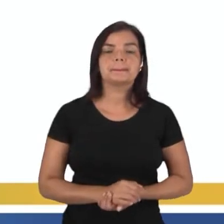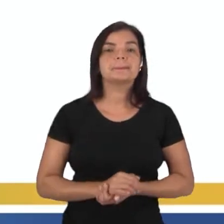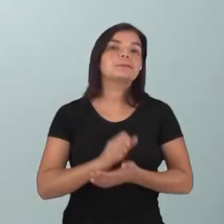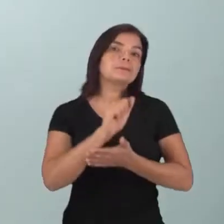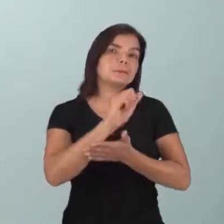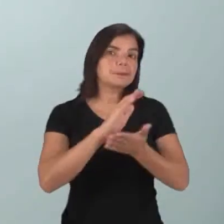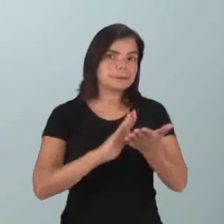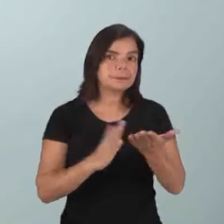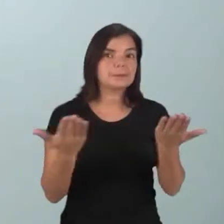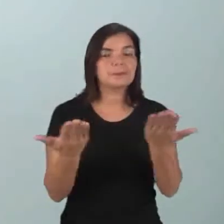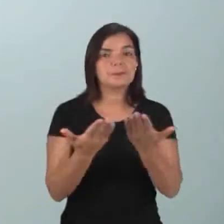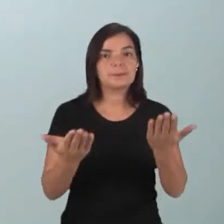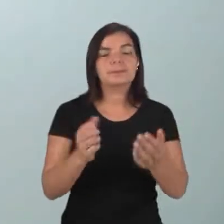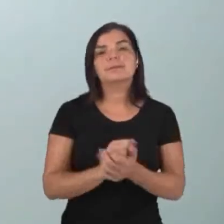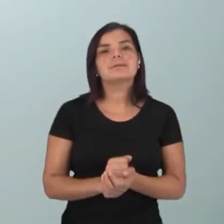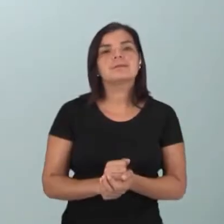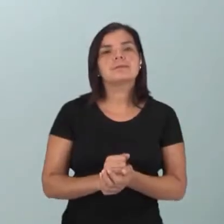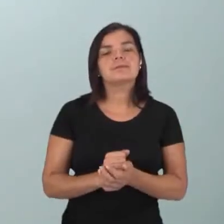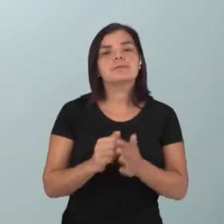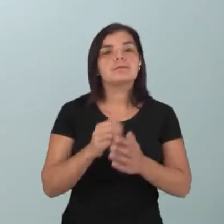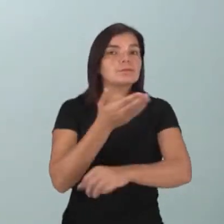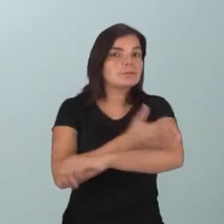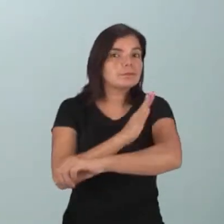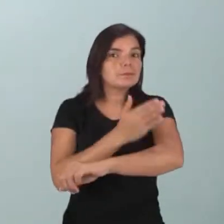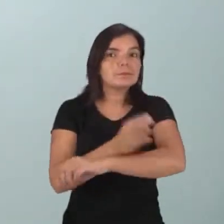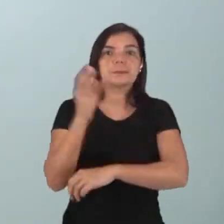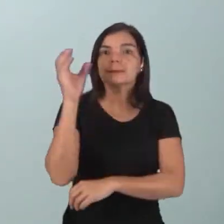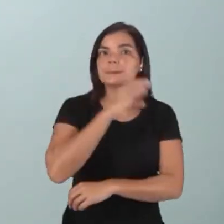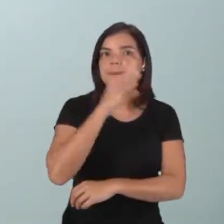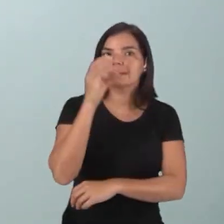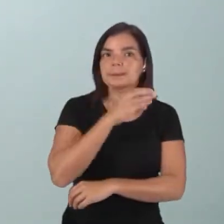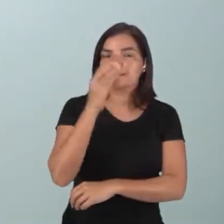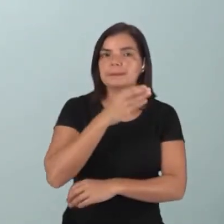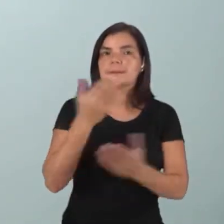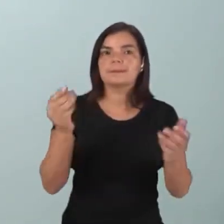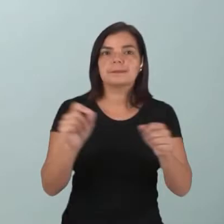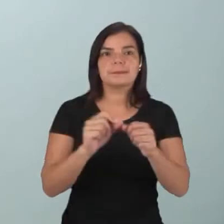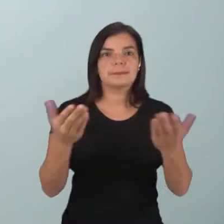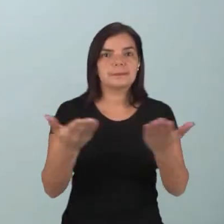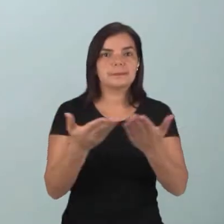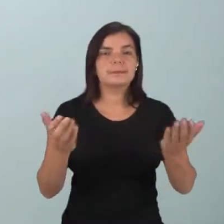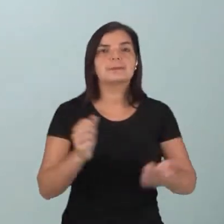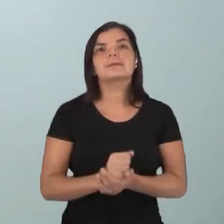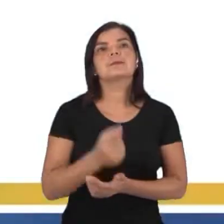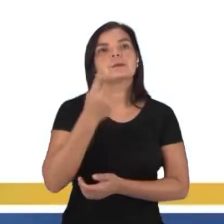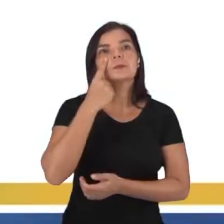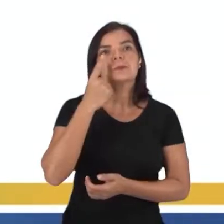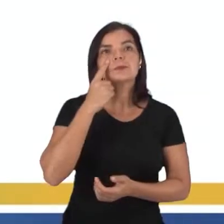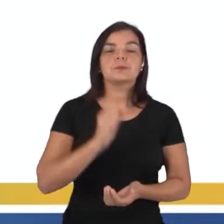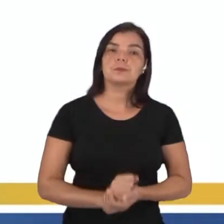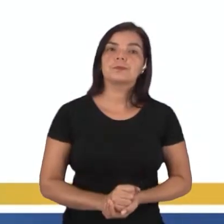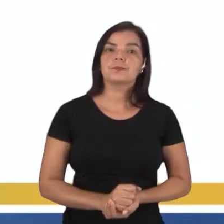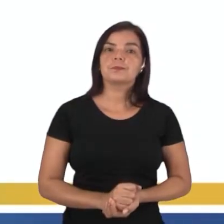um pouquinho agora, um exercício bem prático, bem rápido que a gente vai fazer agora. Vamos dar uma olhadinha.